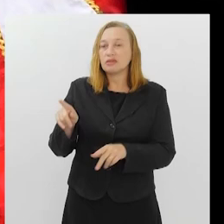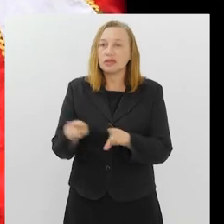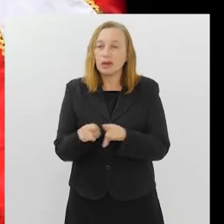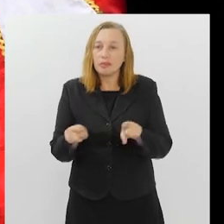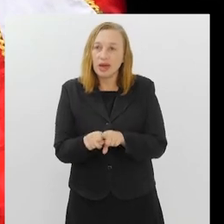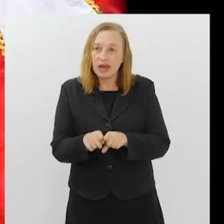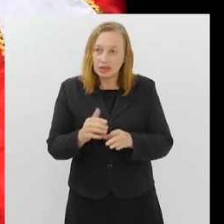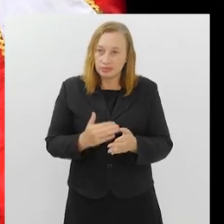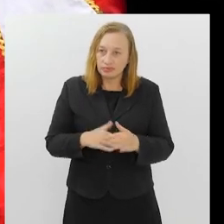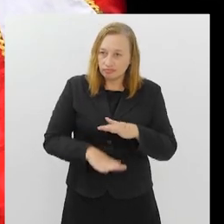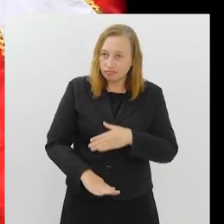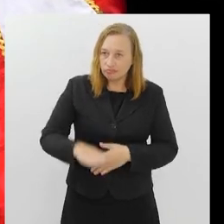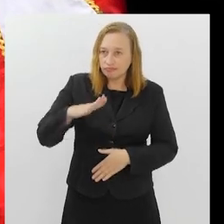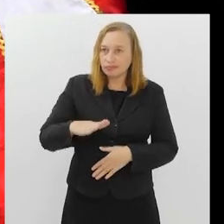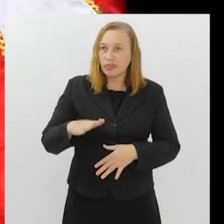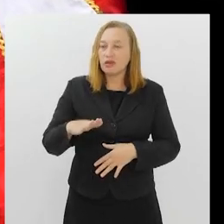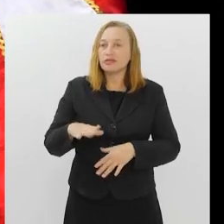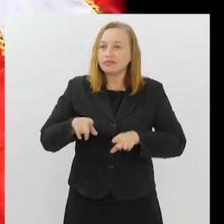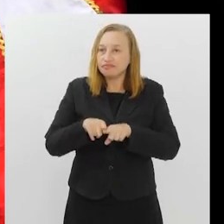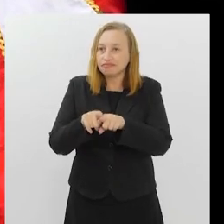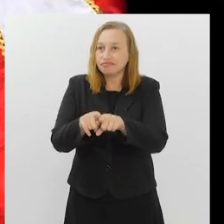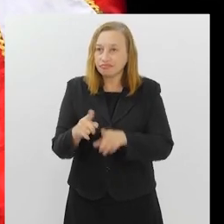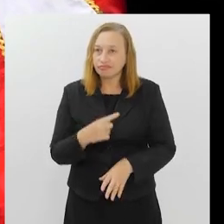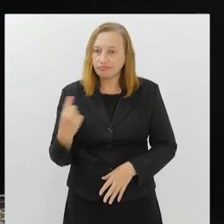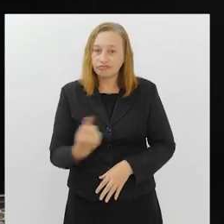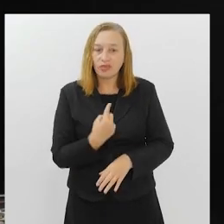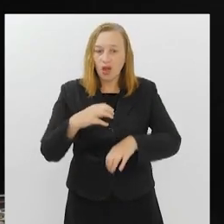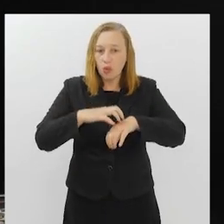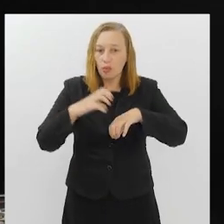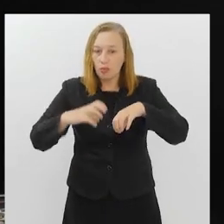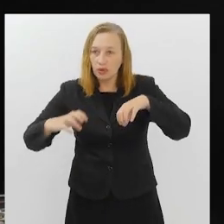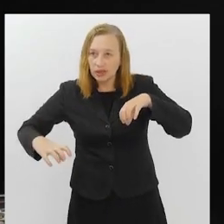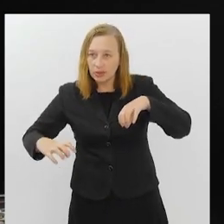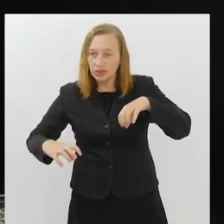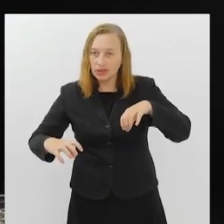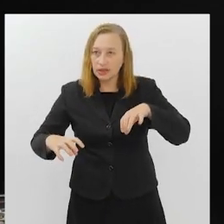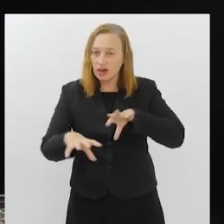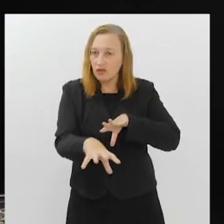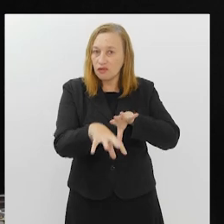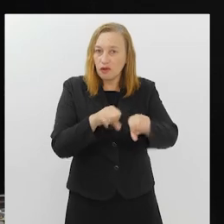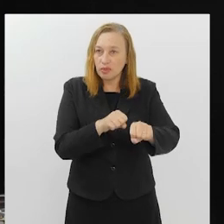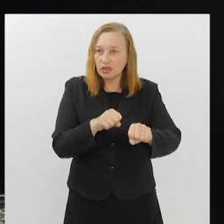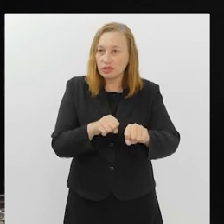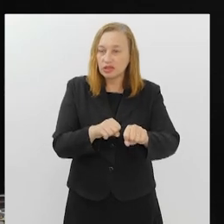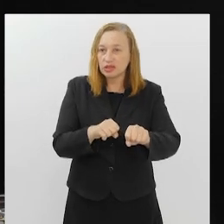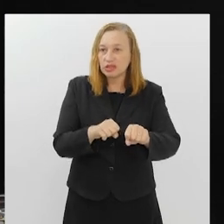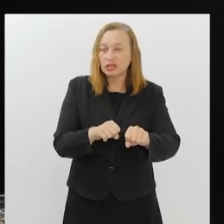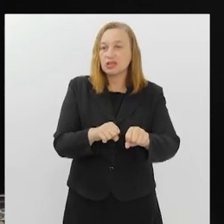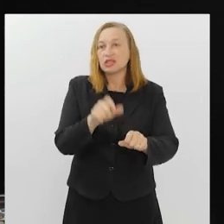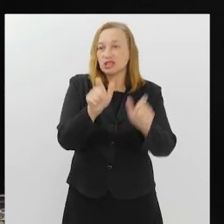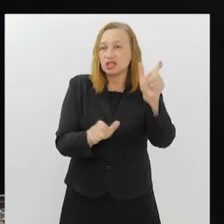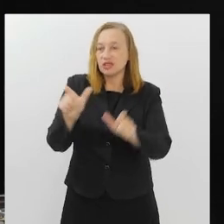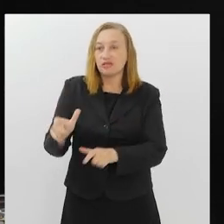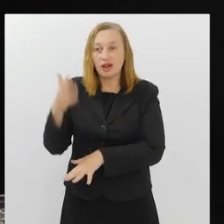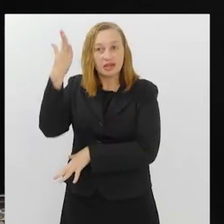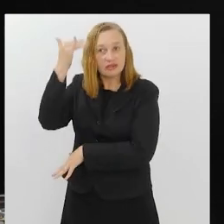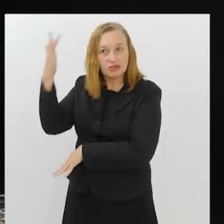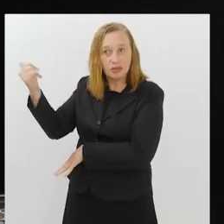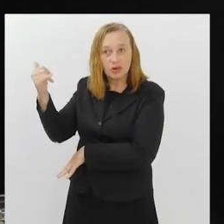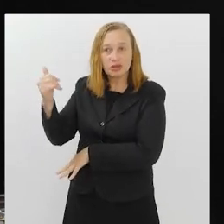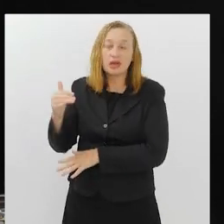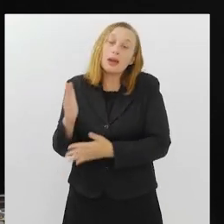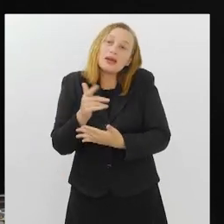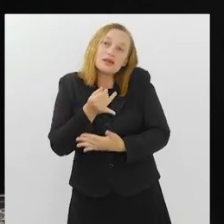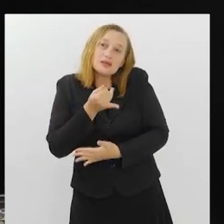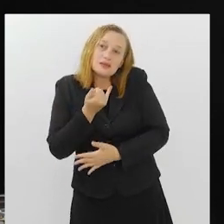pequenininho lá. Então a gente está muito feliz com a nossa parceria. A Porta da Pedra é uma formadora de grandes nomes, Grandes né? estrelas.